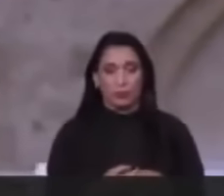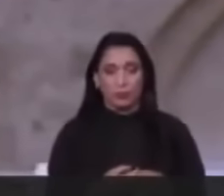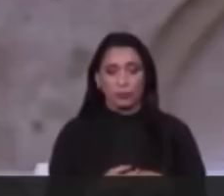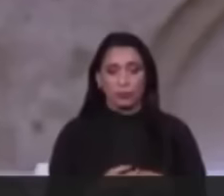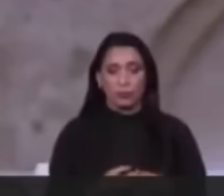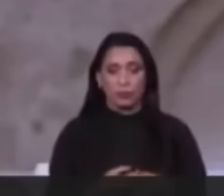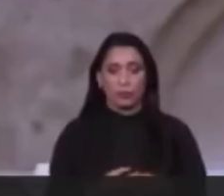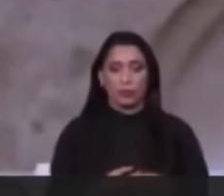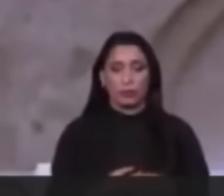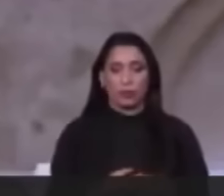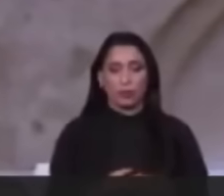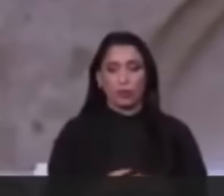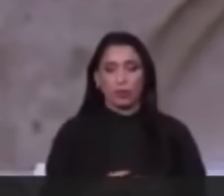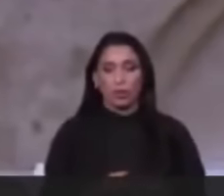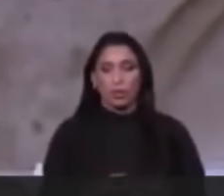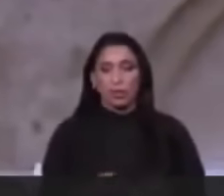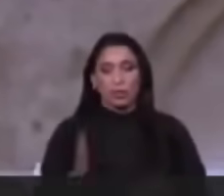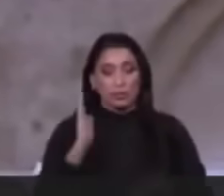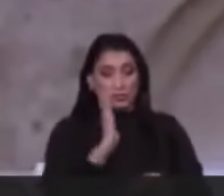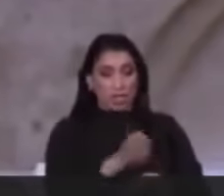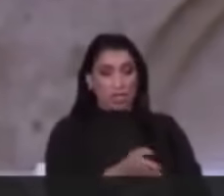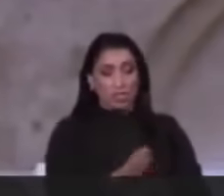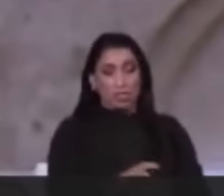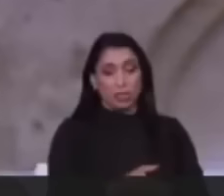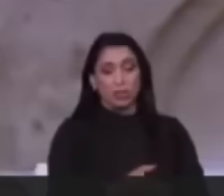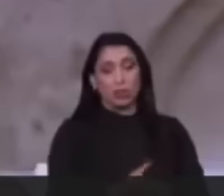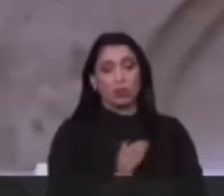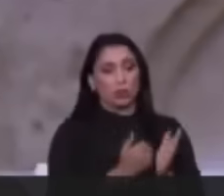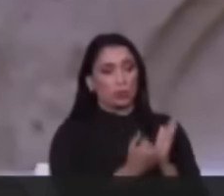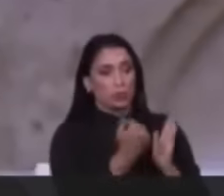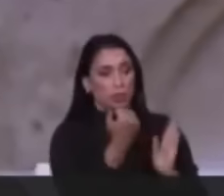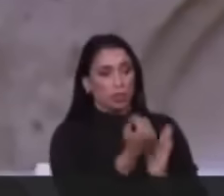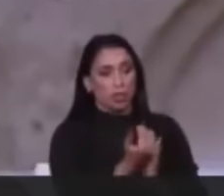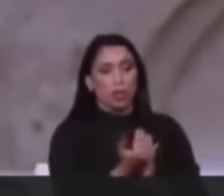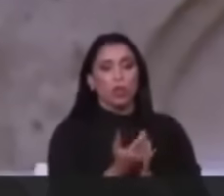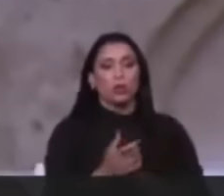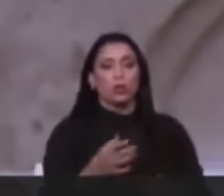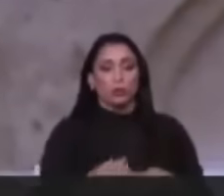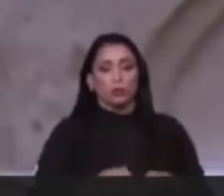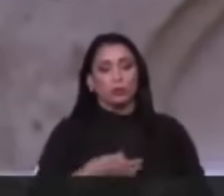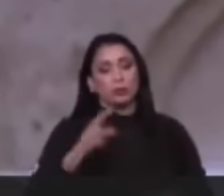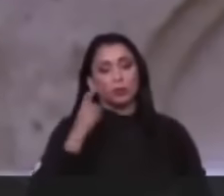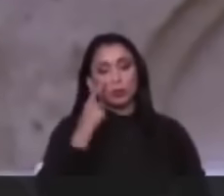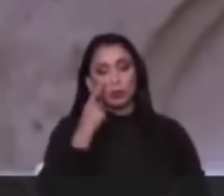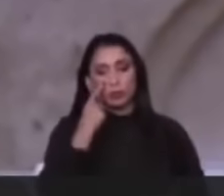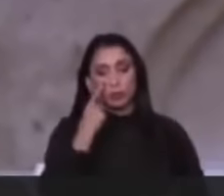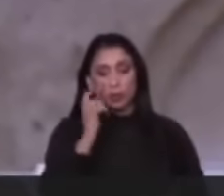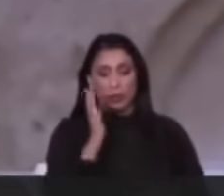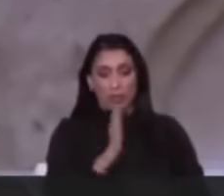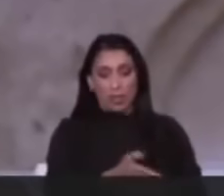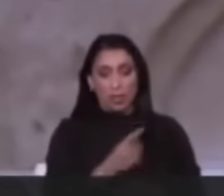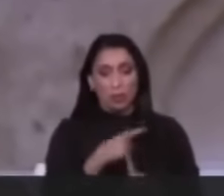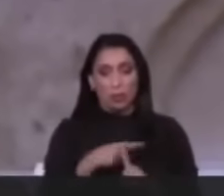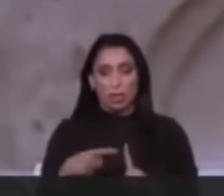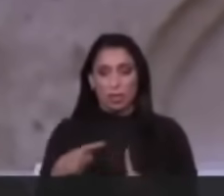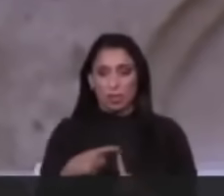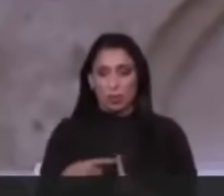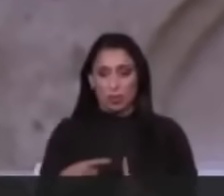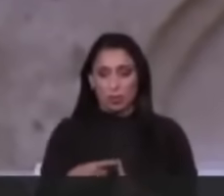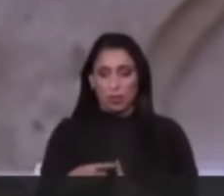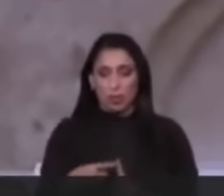Vencido quanto à preliminar de incompetência do Supremo Tribunal Federal, o ministro Nunes Marques, e vencidos